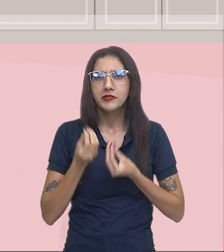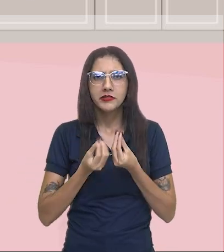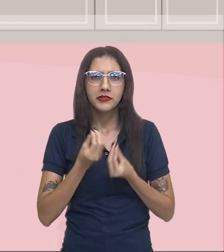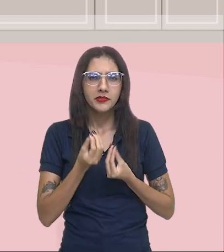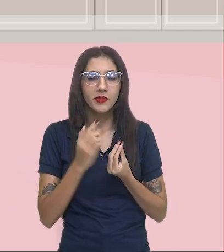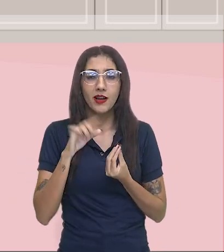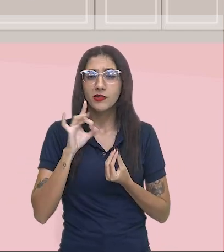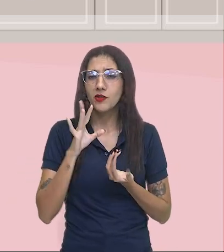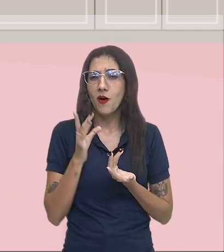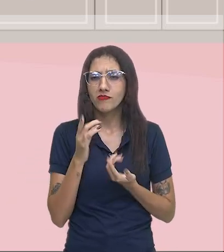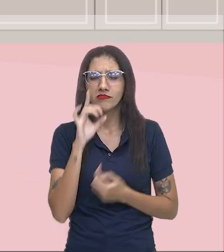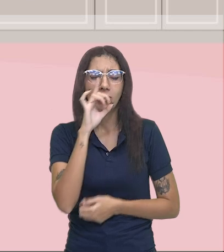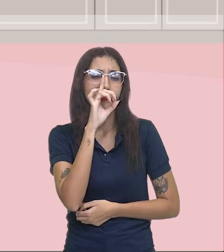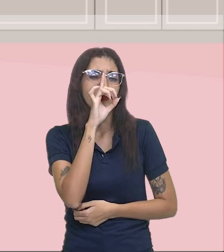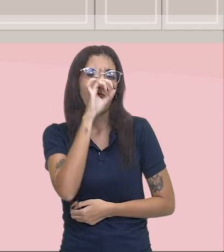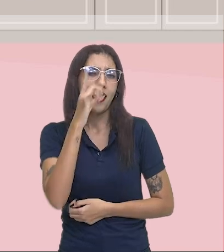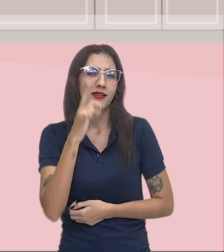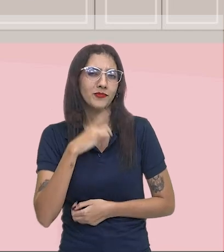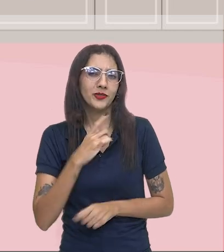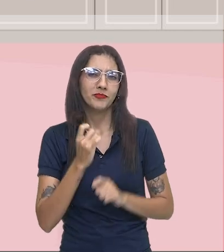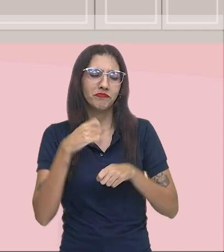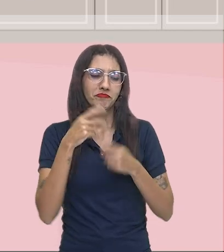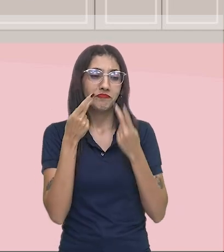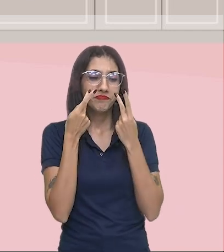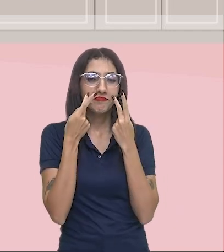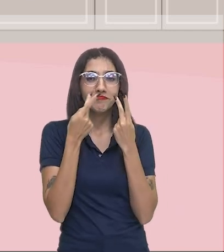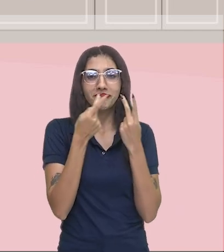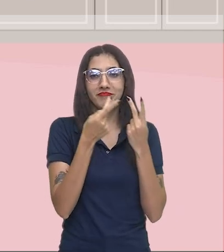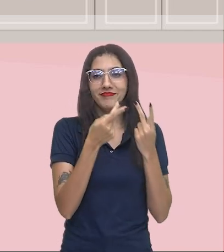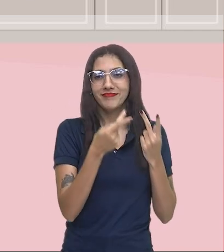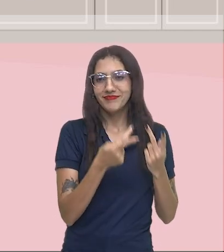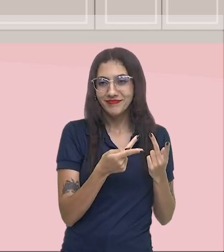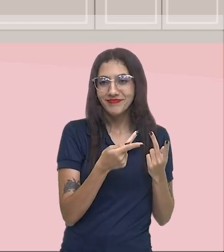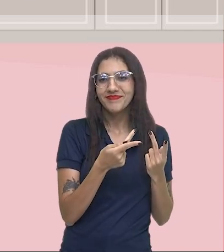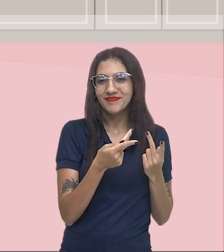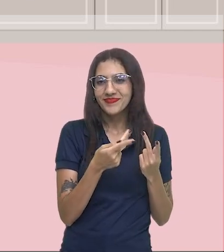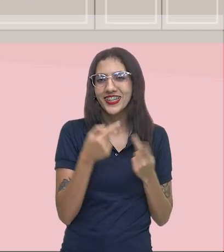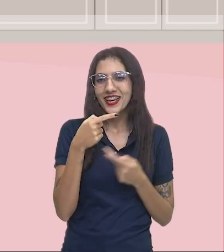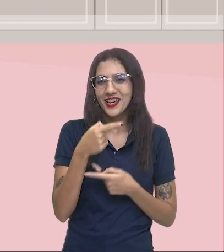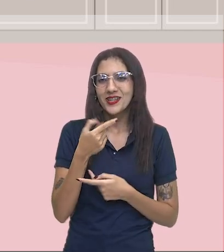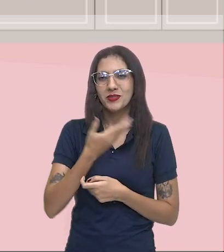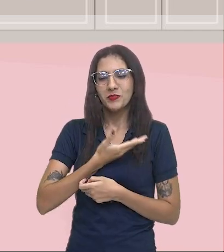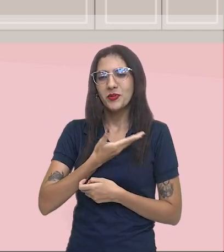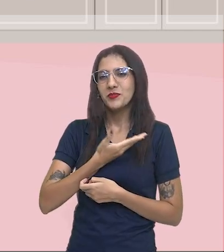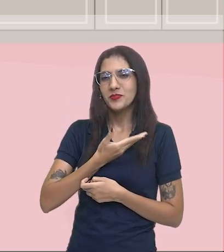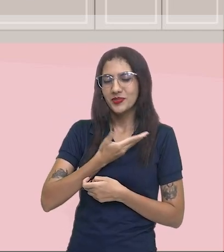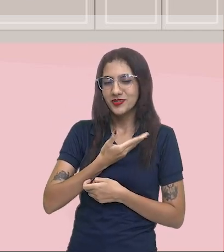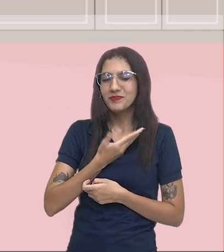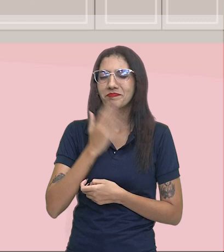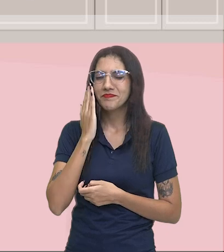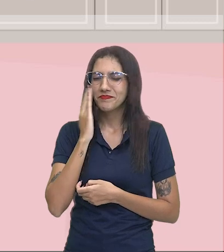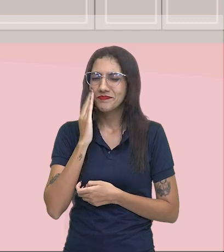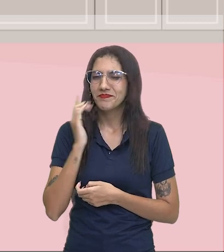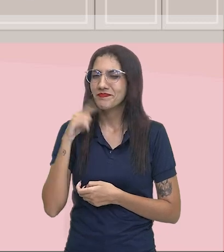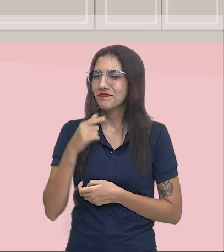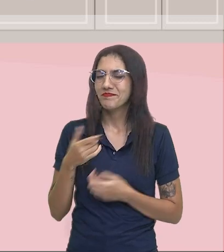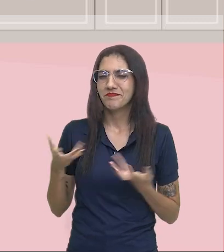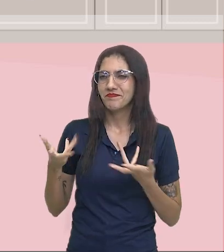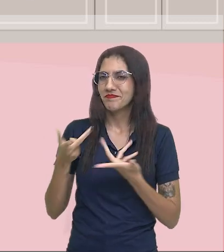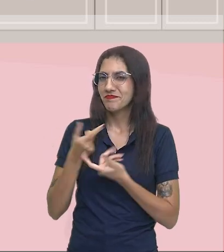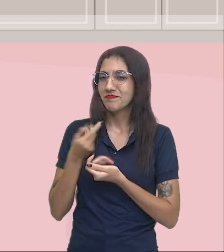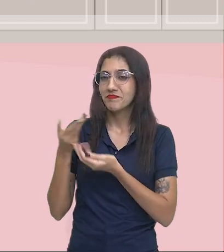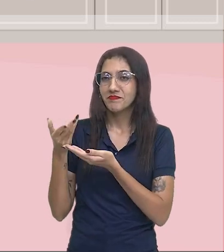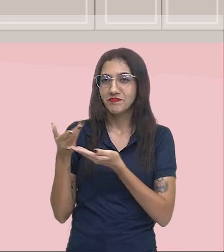como pretexto para fazer uma visita ao meu amigo Dorquinha, que também está muito satisfeito em me receber e